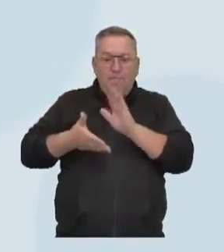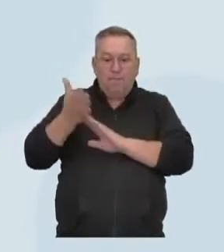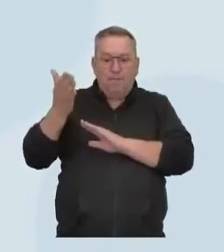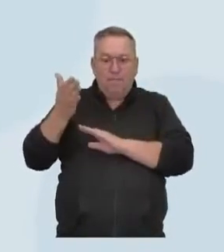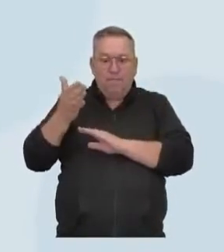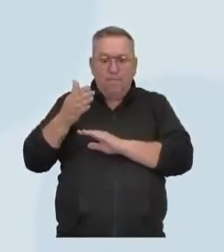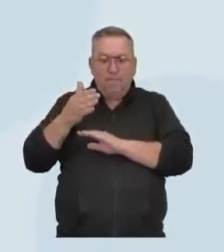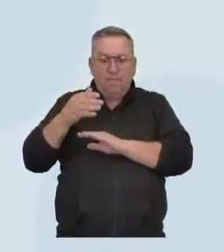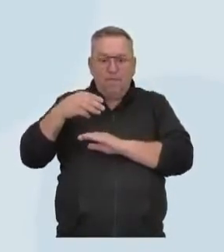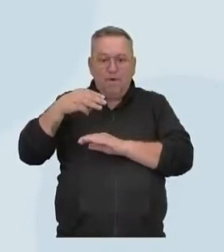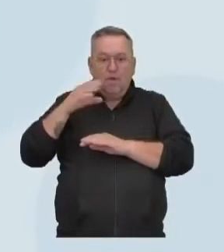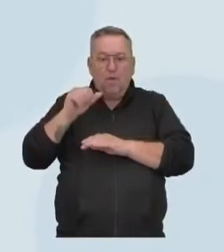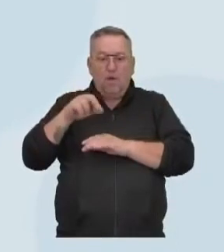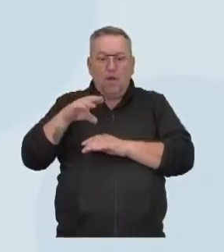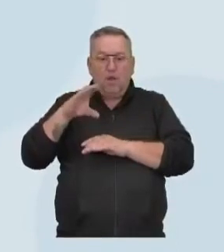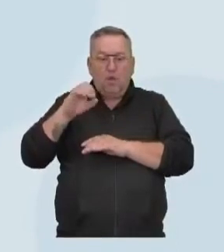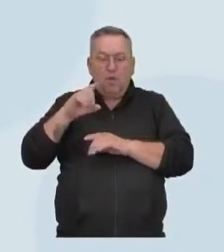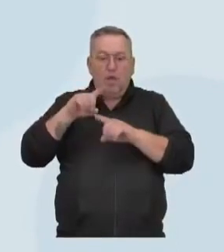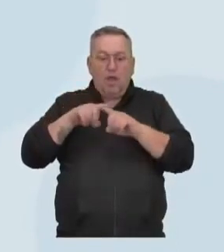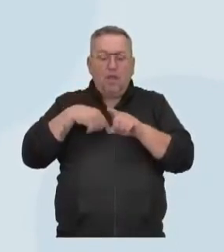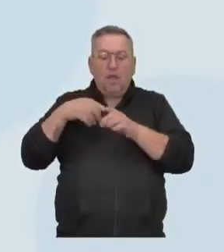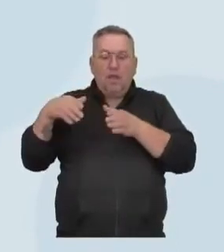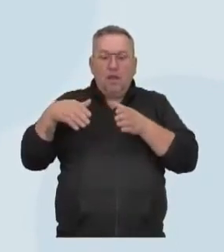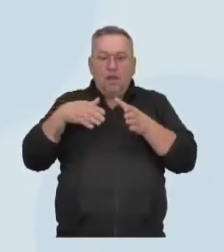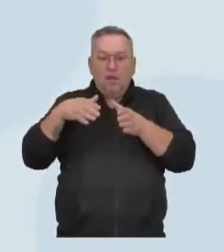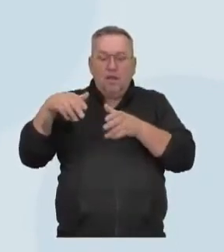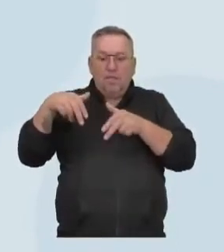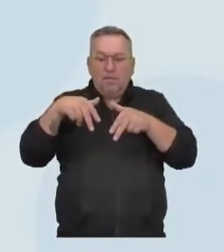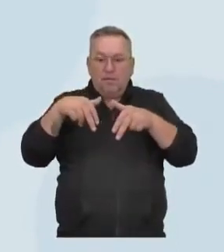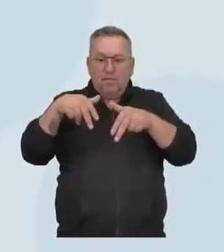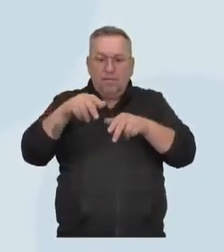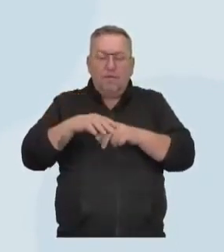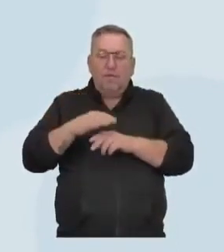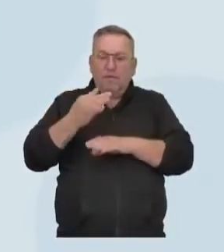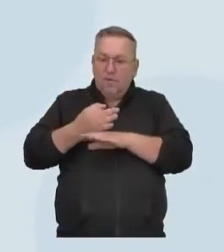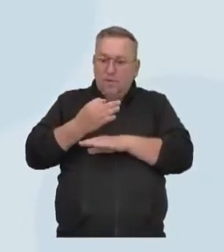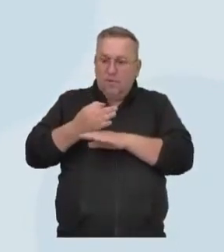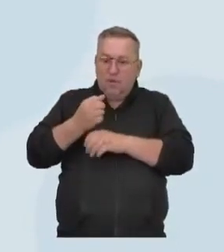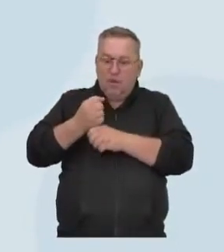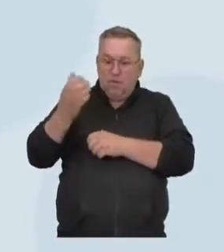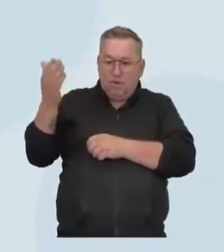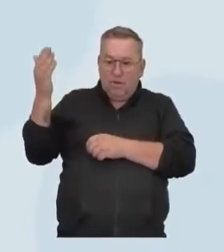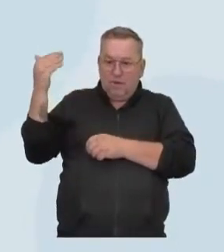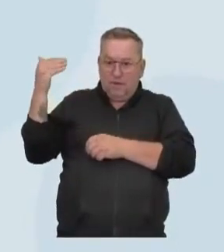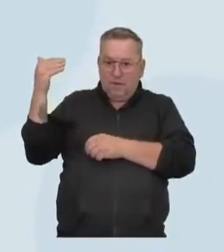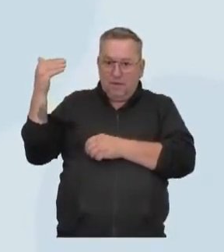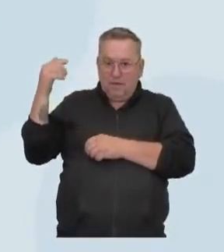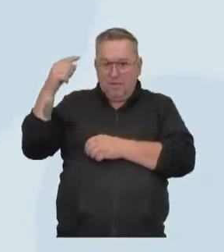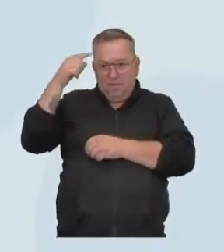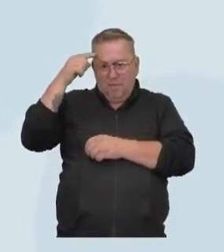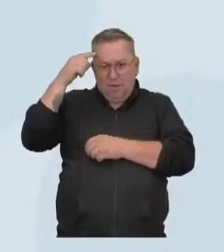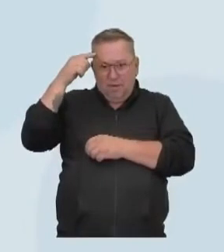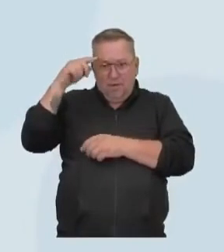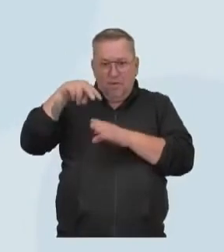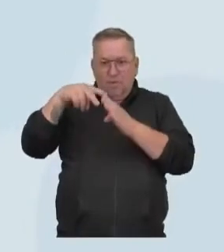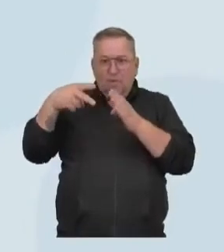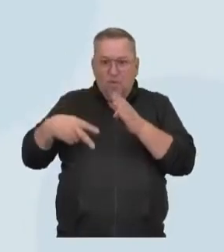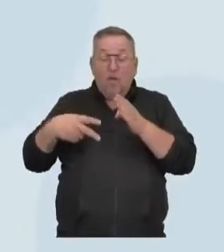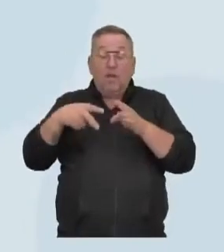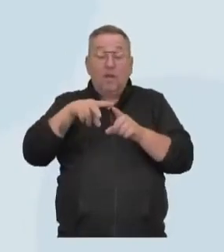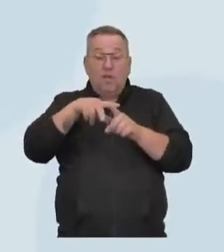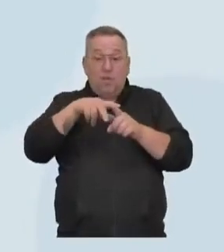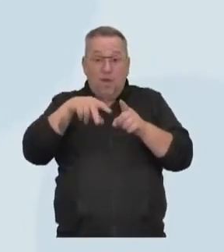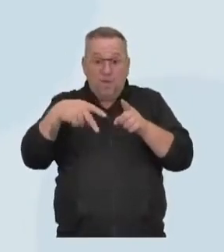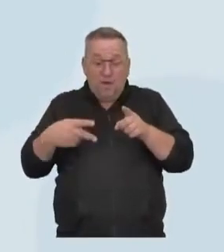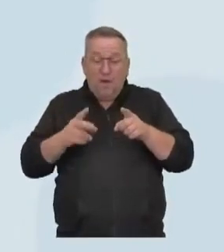velho João Cardoso acompanhava-o até a beira da estrada e ainda teimava. Quando passaram, apeie-se. O chimarrão aqui nunca se corta. Está